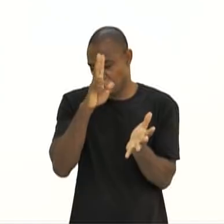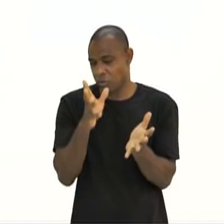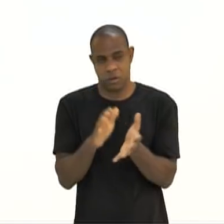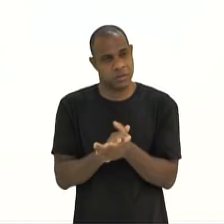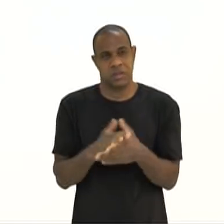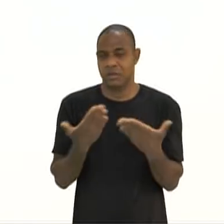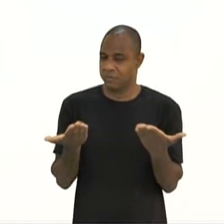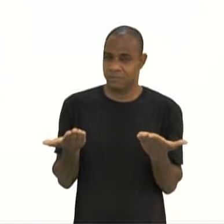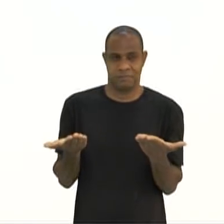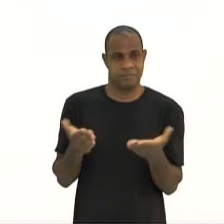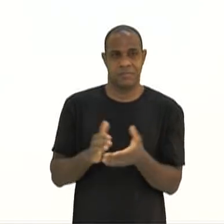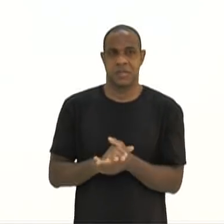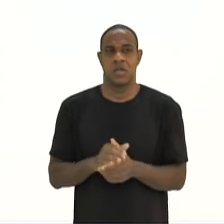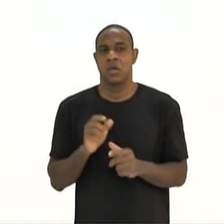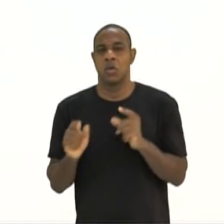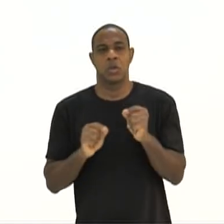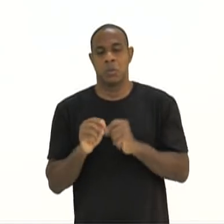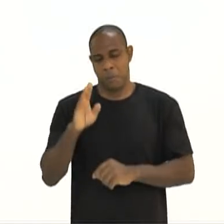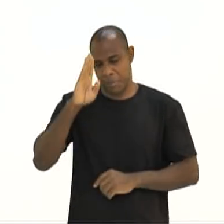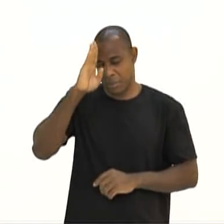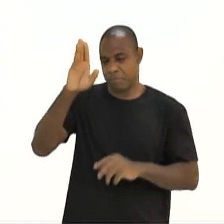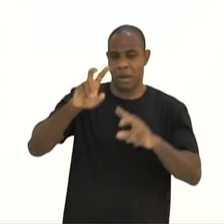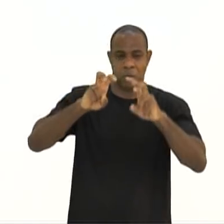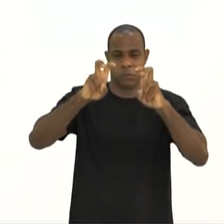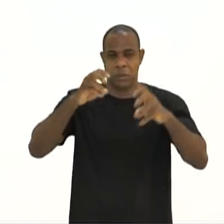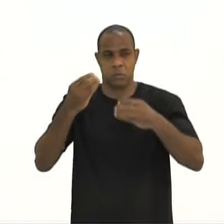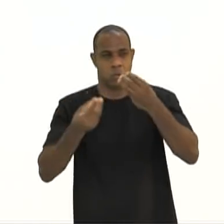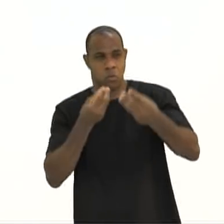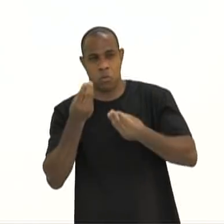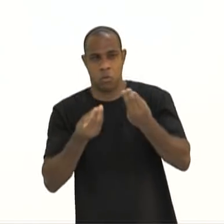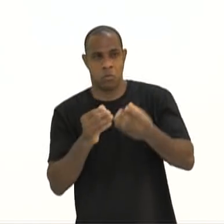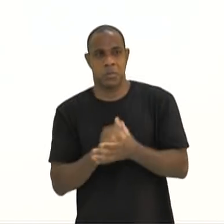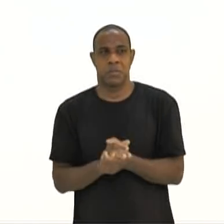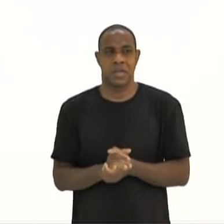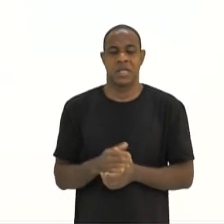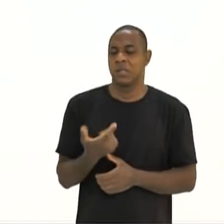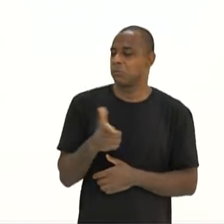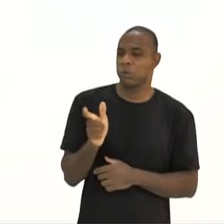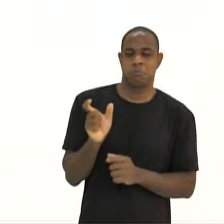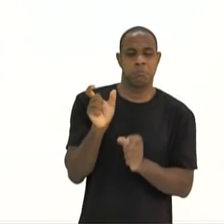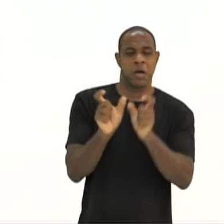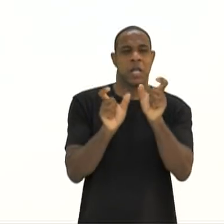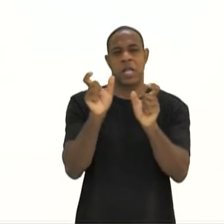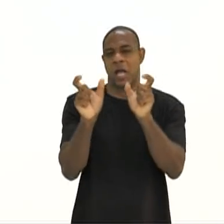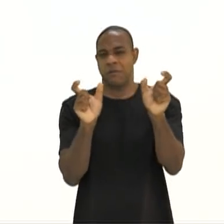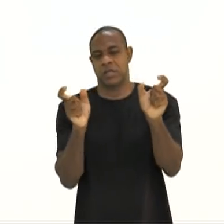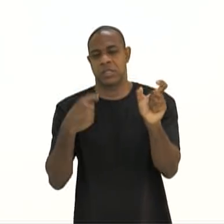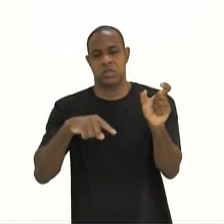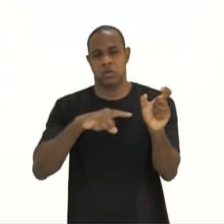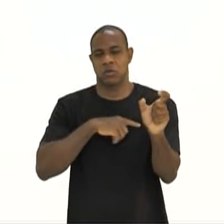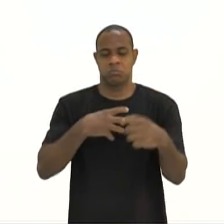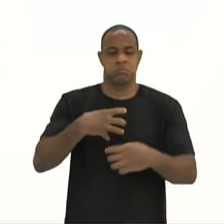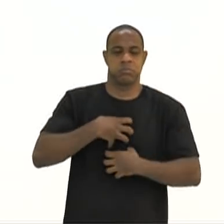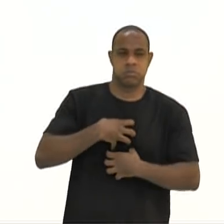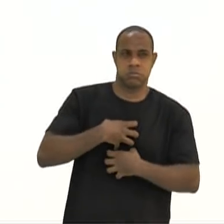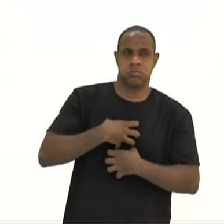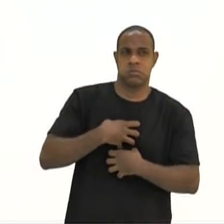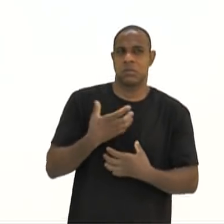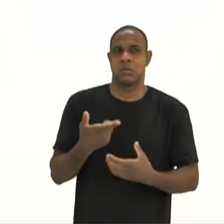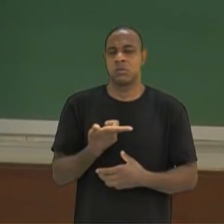do que é a situação principal acontecendo, mas sem palavras assim que a gente considera de destaque,